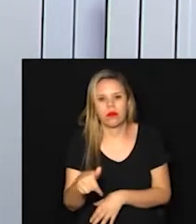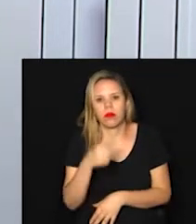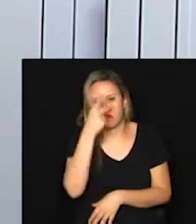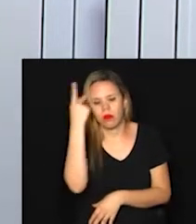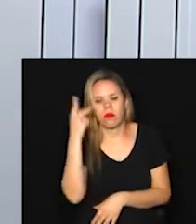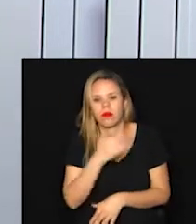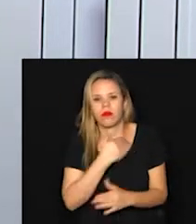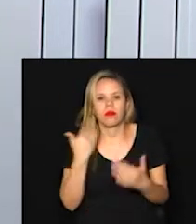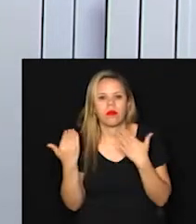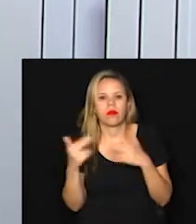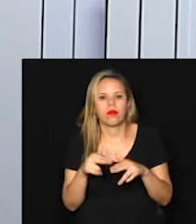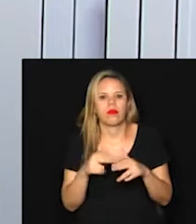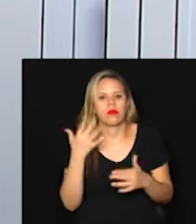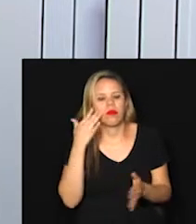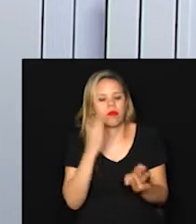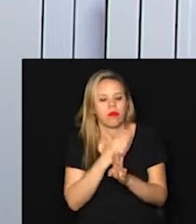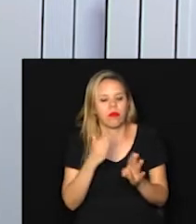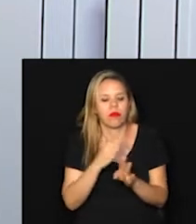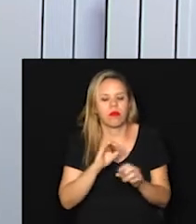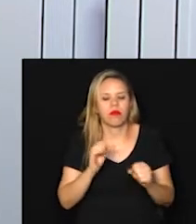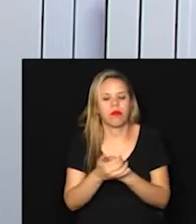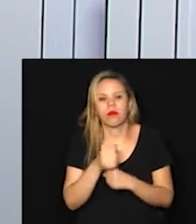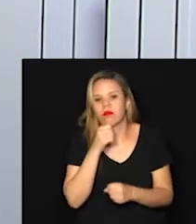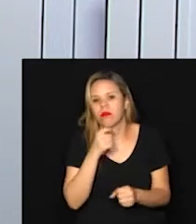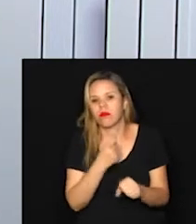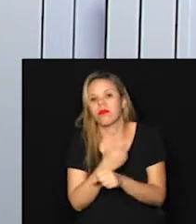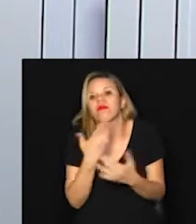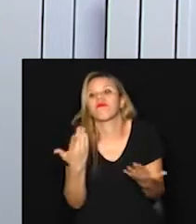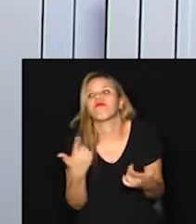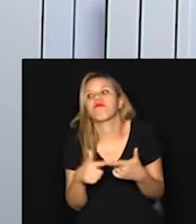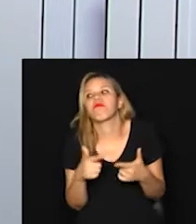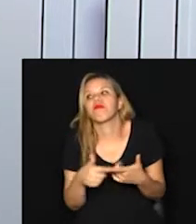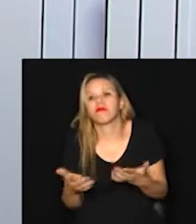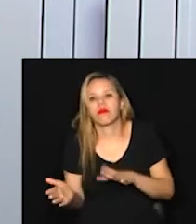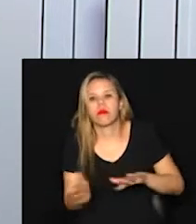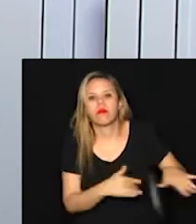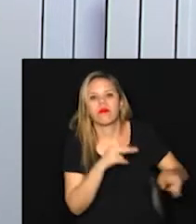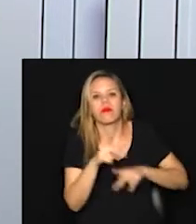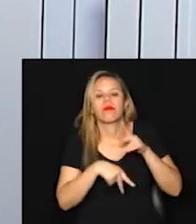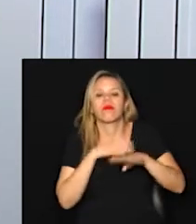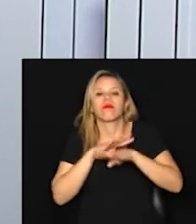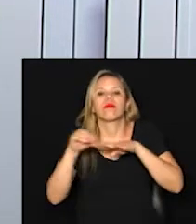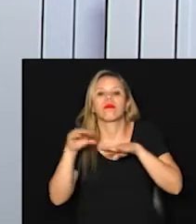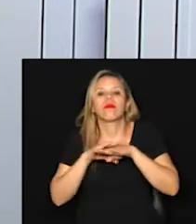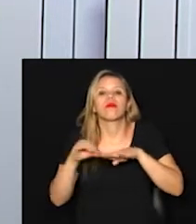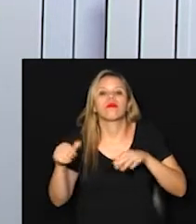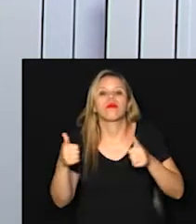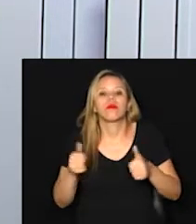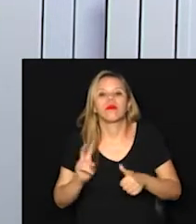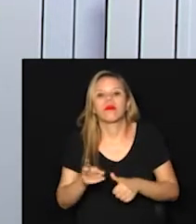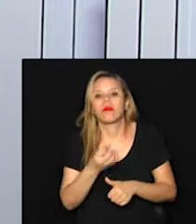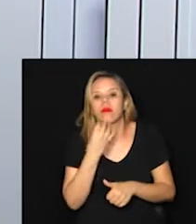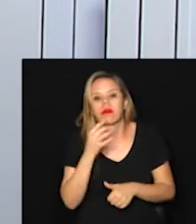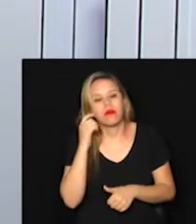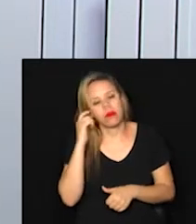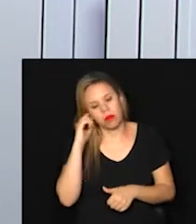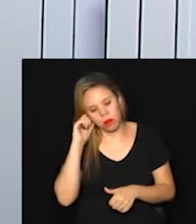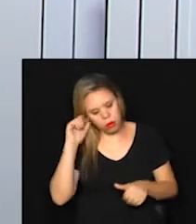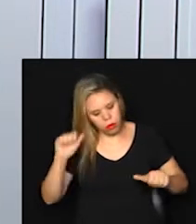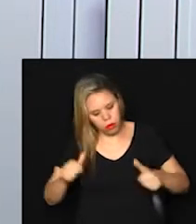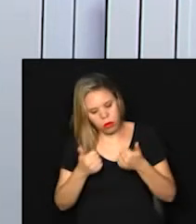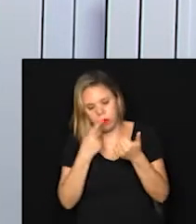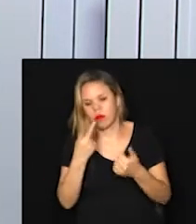pessoas faleceram e aí está se descobrindo qual que é o motivo. Pessoas recuperadas, que é sempre algo